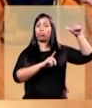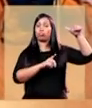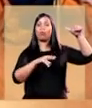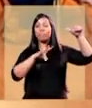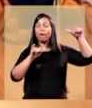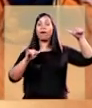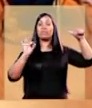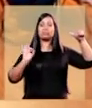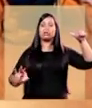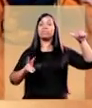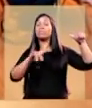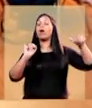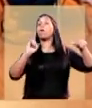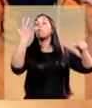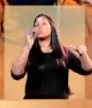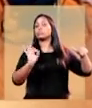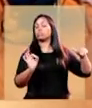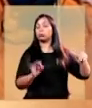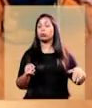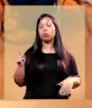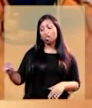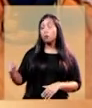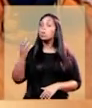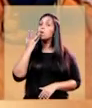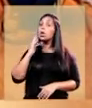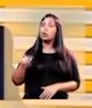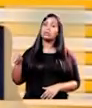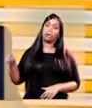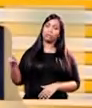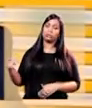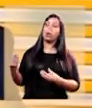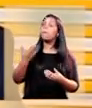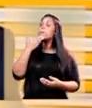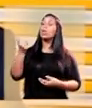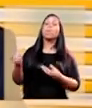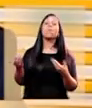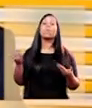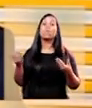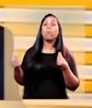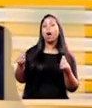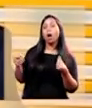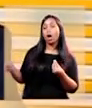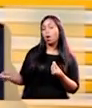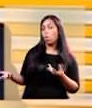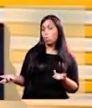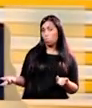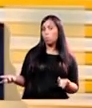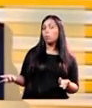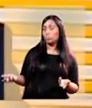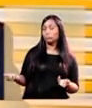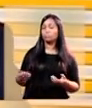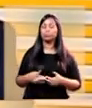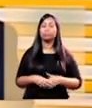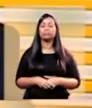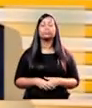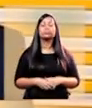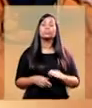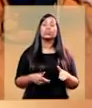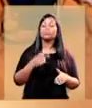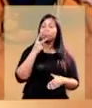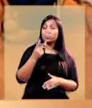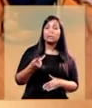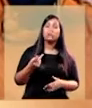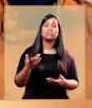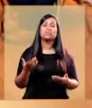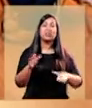o adulto que vai determinar o que vai acontecer com a criança, mas sim o melhor interesse para a criança. Se aquela criança, qual é o melhor interesse para ela? Doutor,